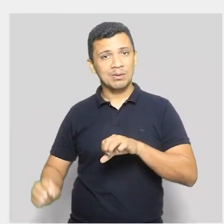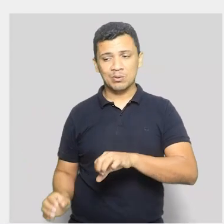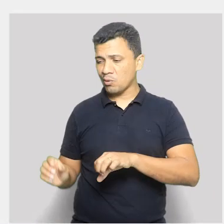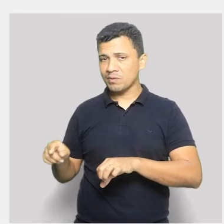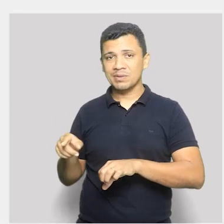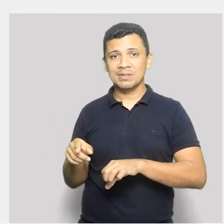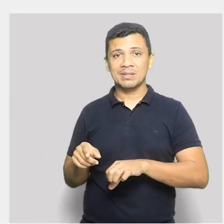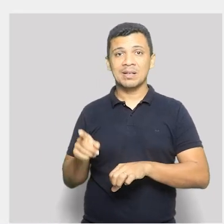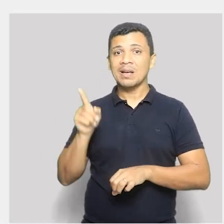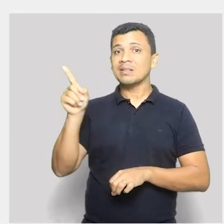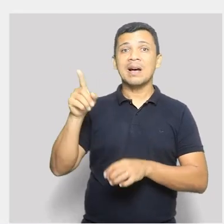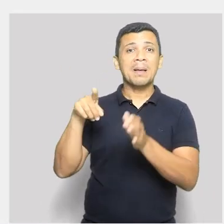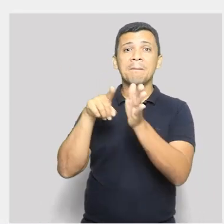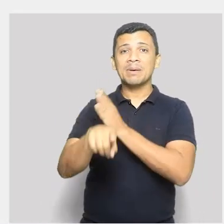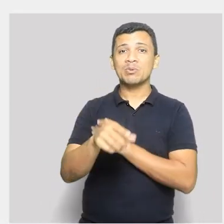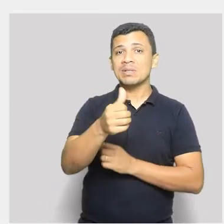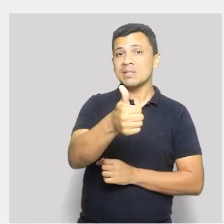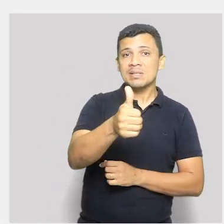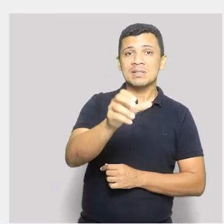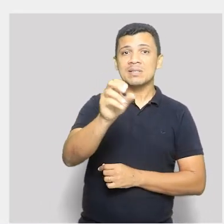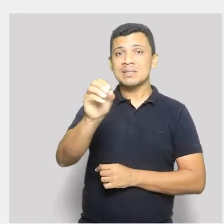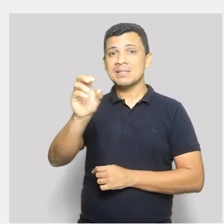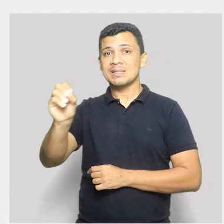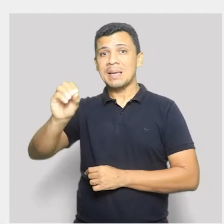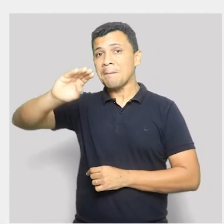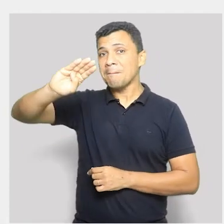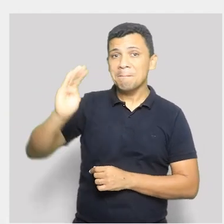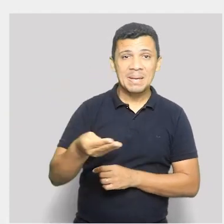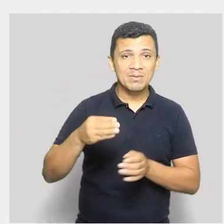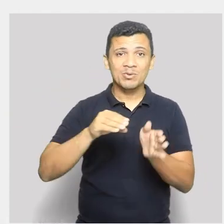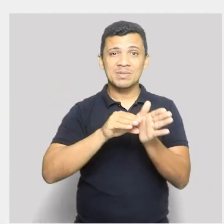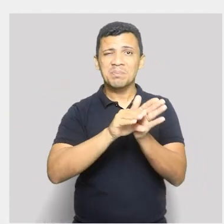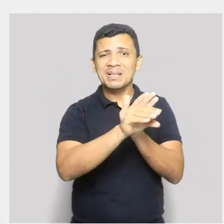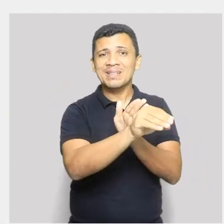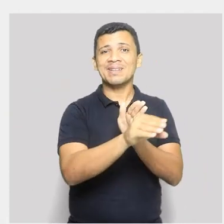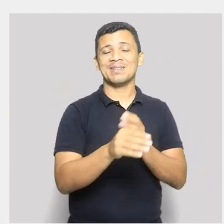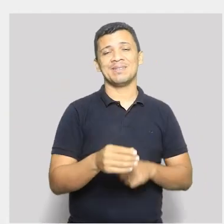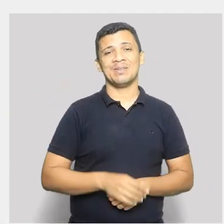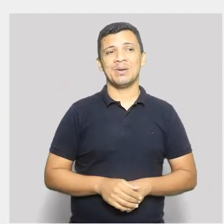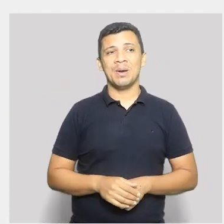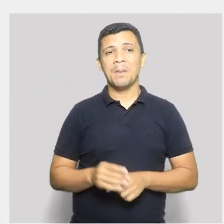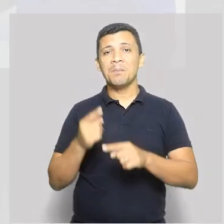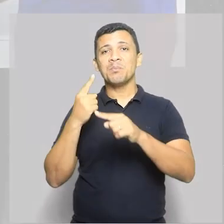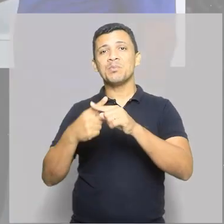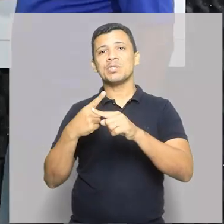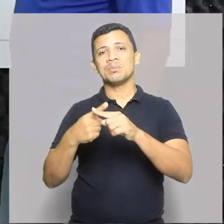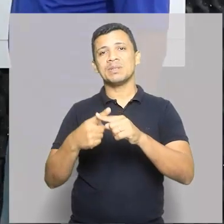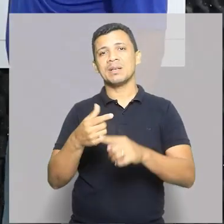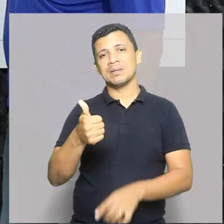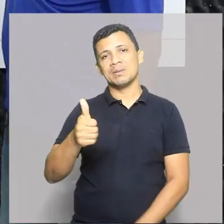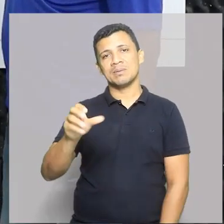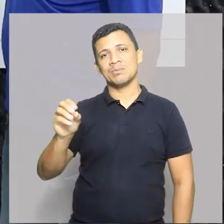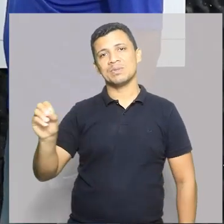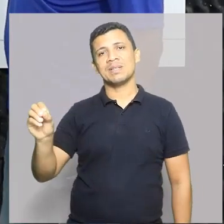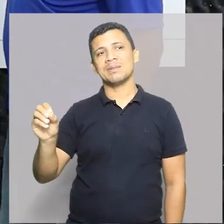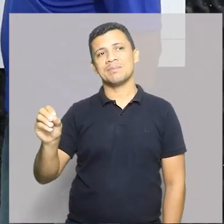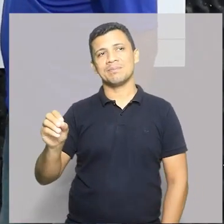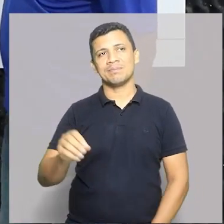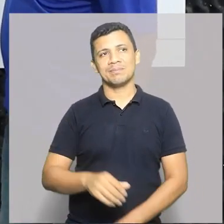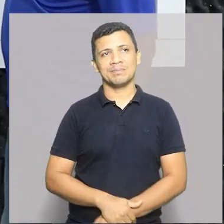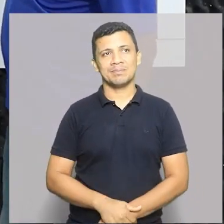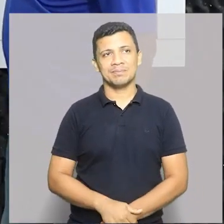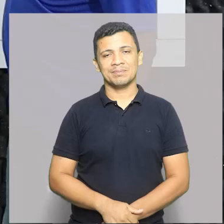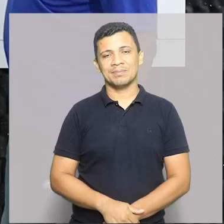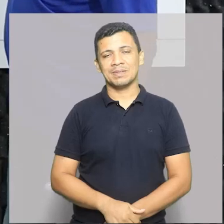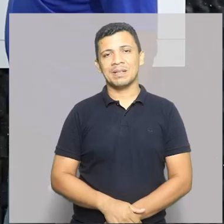100 bilhões de bactérias. Então ainda falta eu pegar esse número aqui, ó, e multiplicar por 100, que são exatamente o quê? 2 zeros